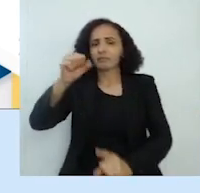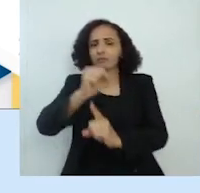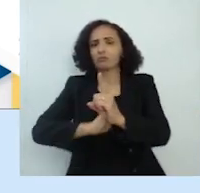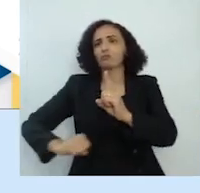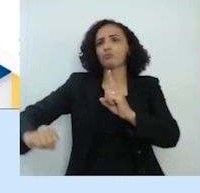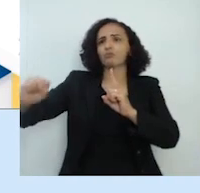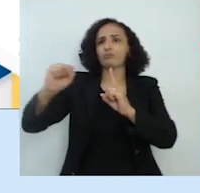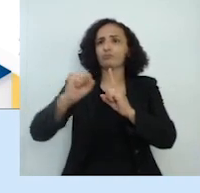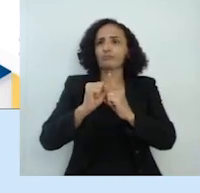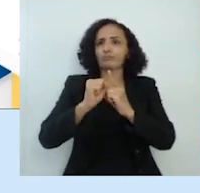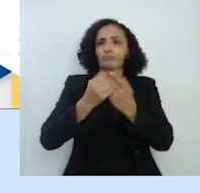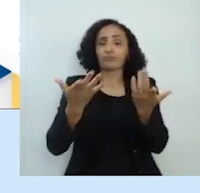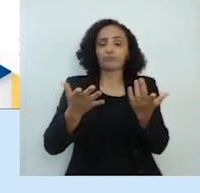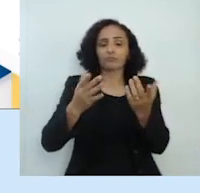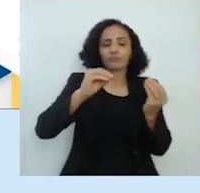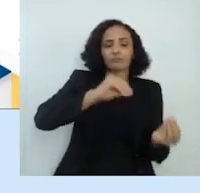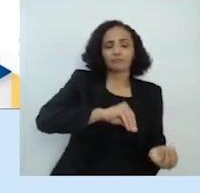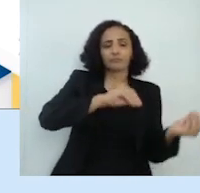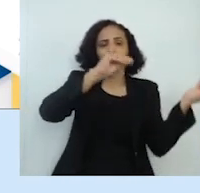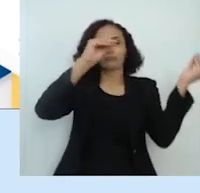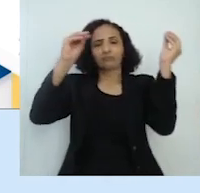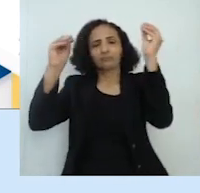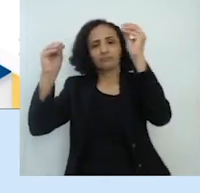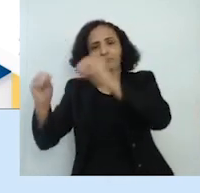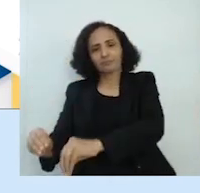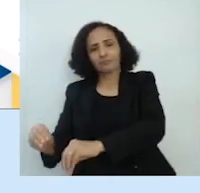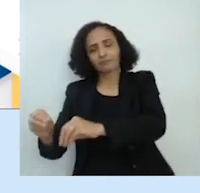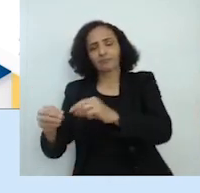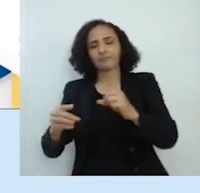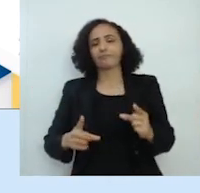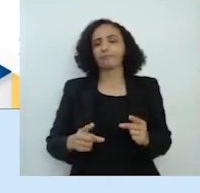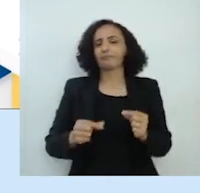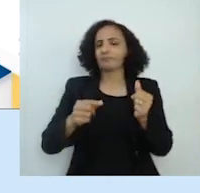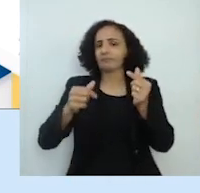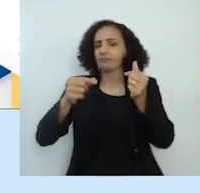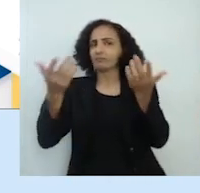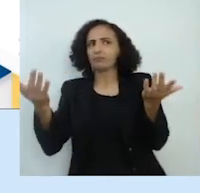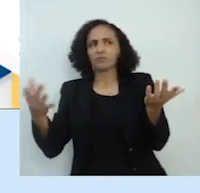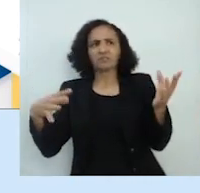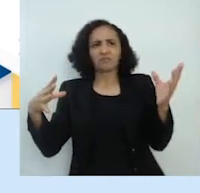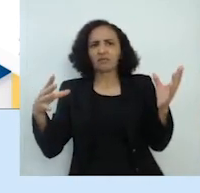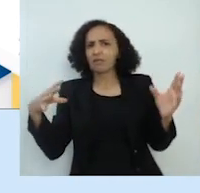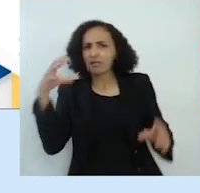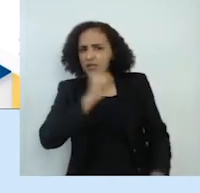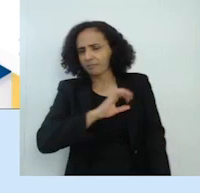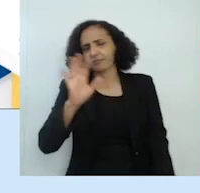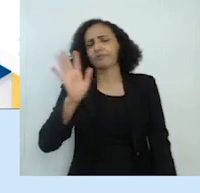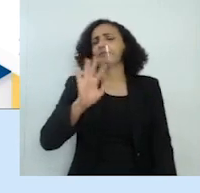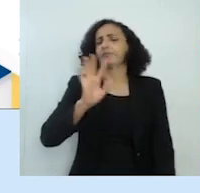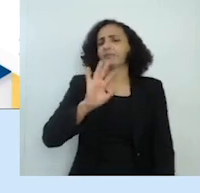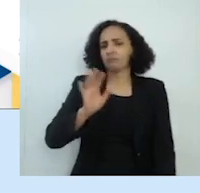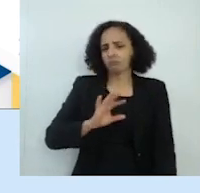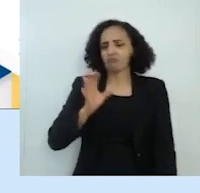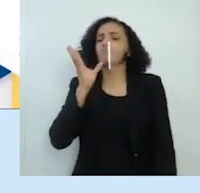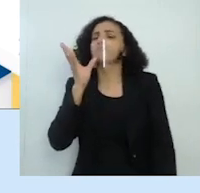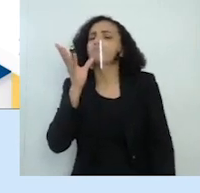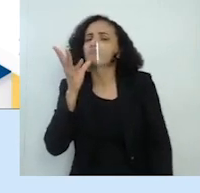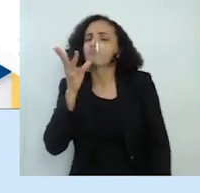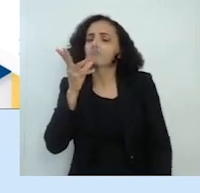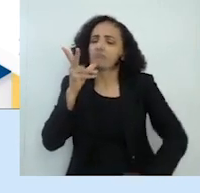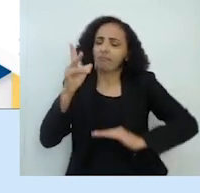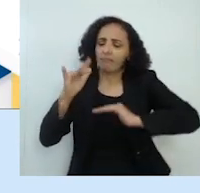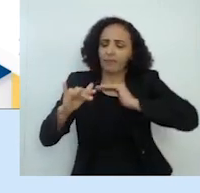de transição do feudalismo para o capitalismo. Não foi assim de uma hora para outra não, viu, meus anjos? É